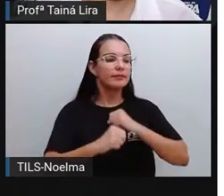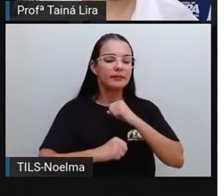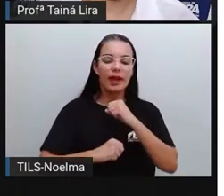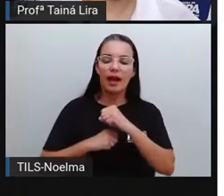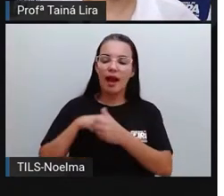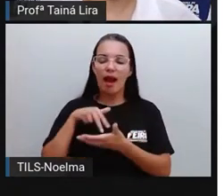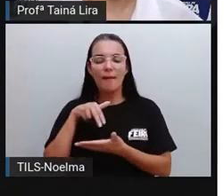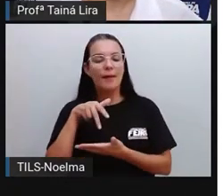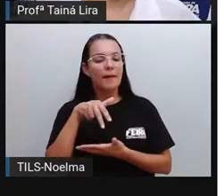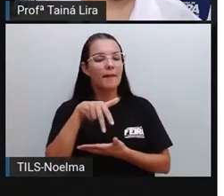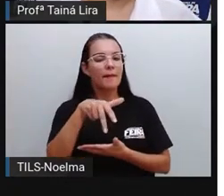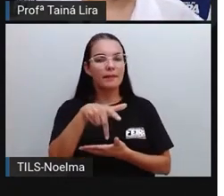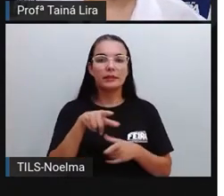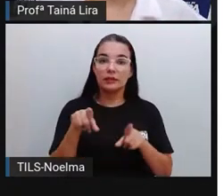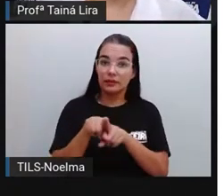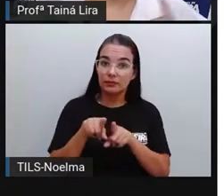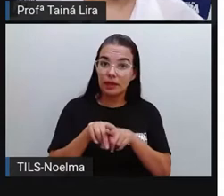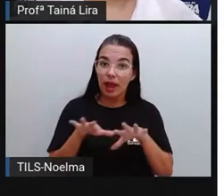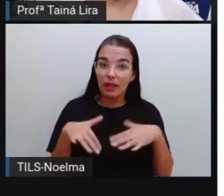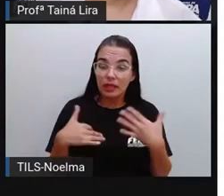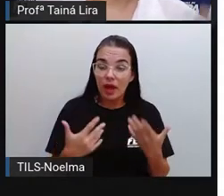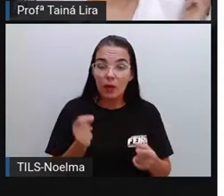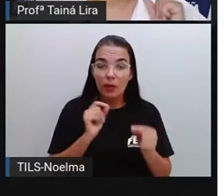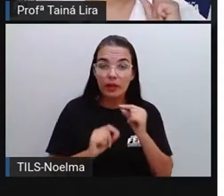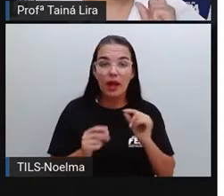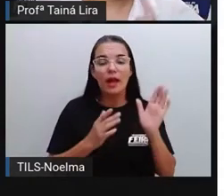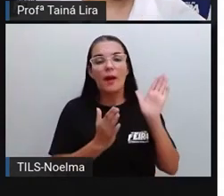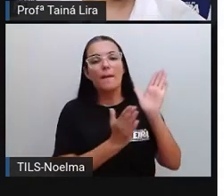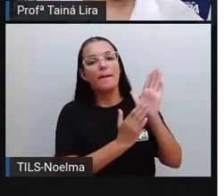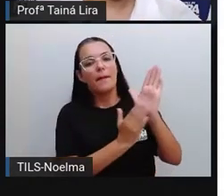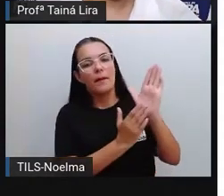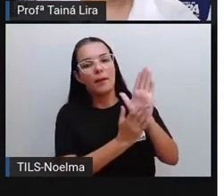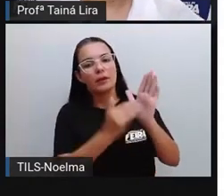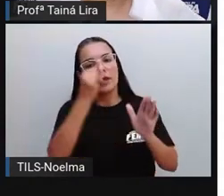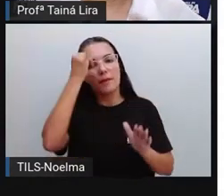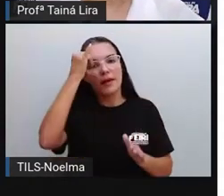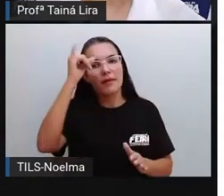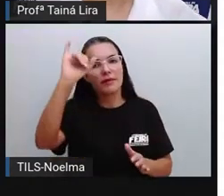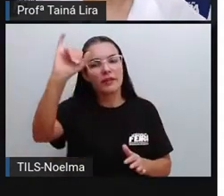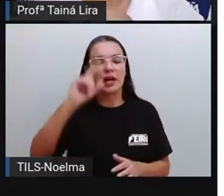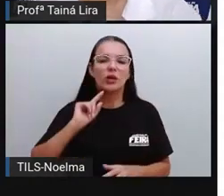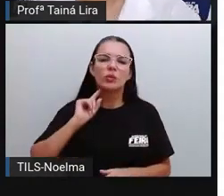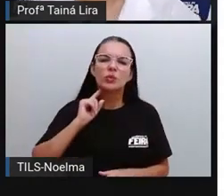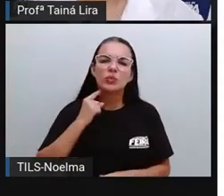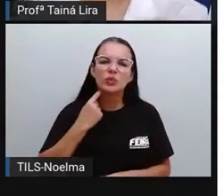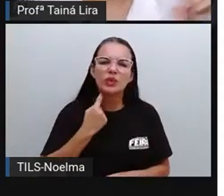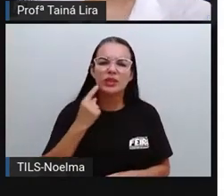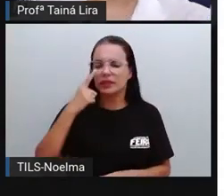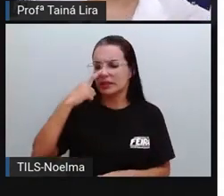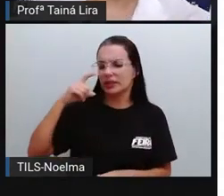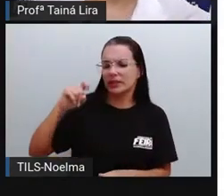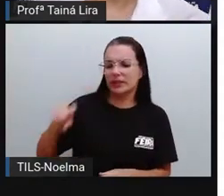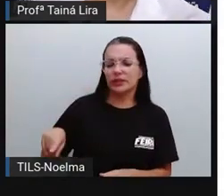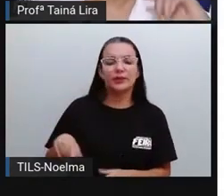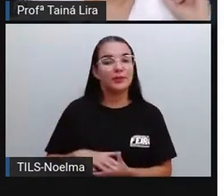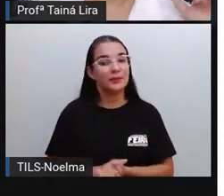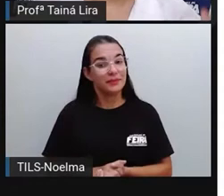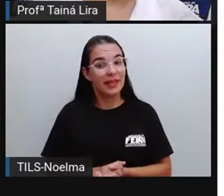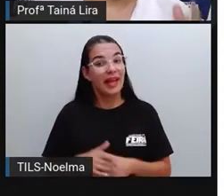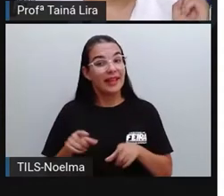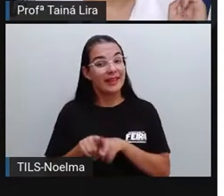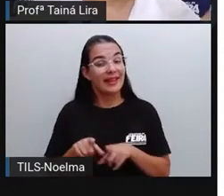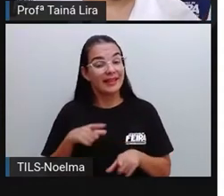atividade física ali, certo? Não só caminhada. Algumas academias, inclusive, levam seus alunos, ó,